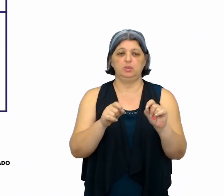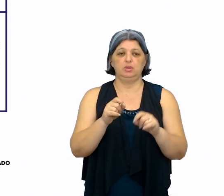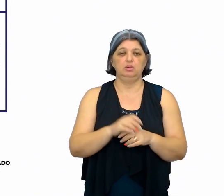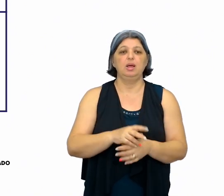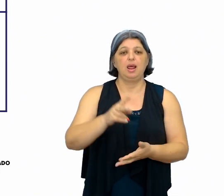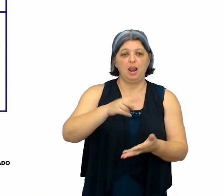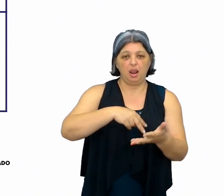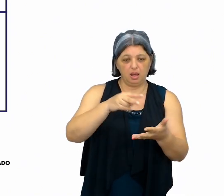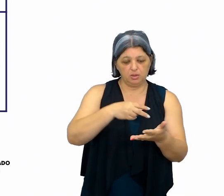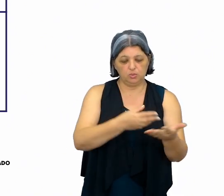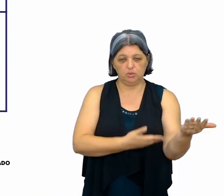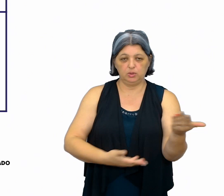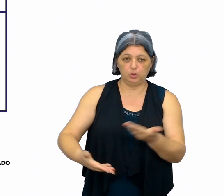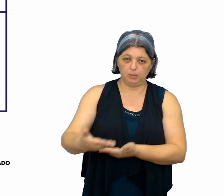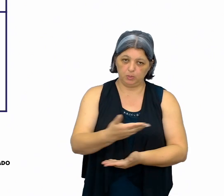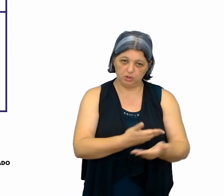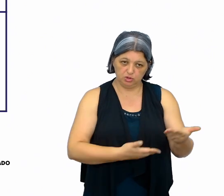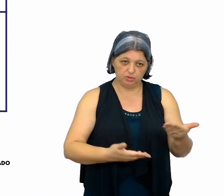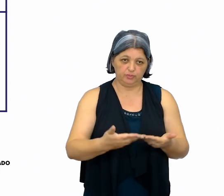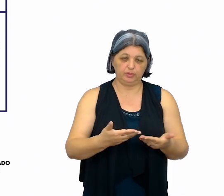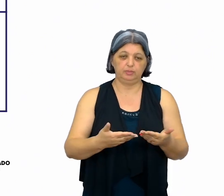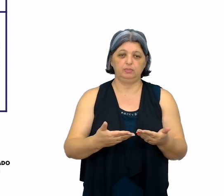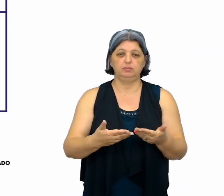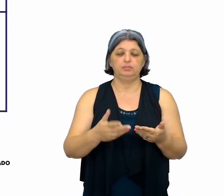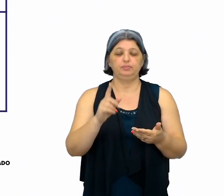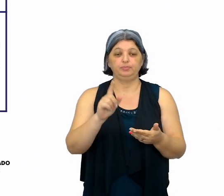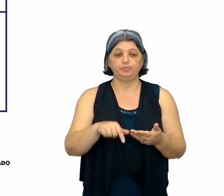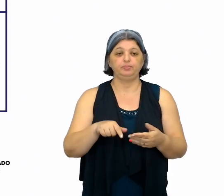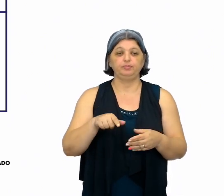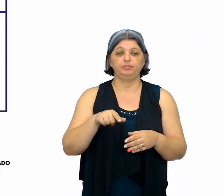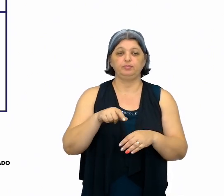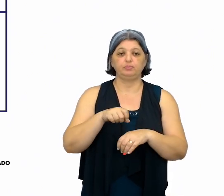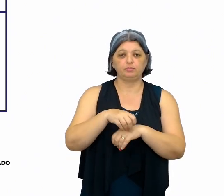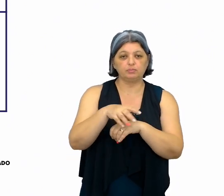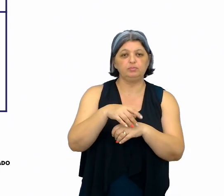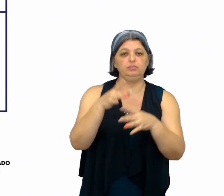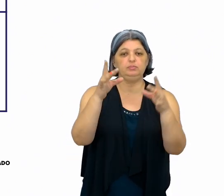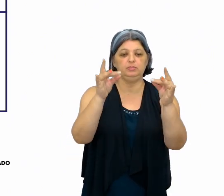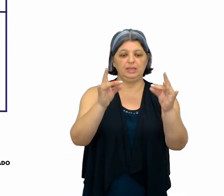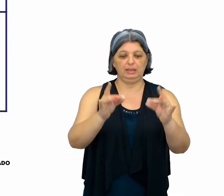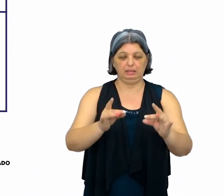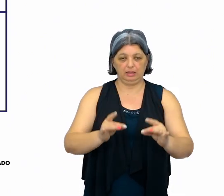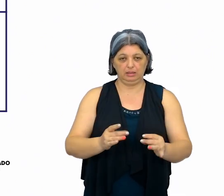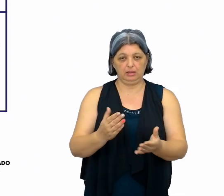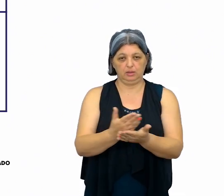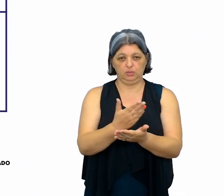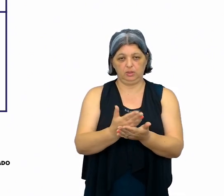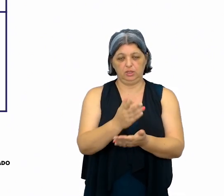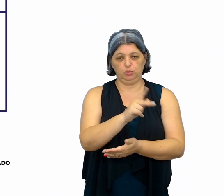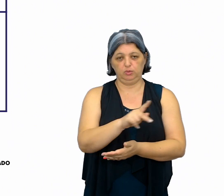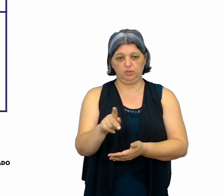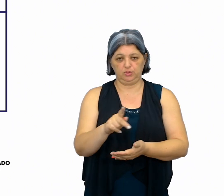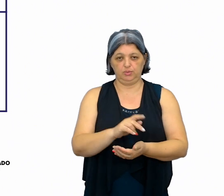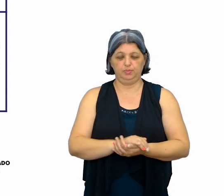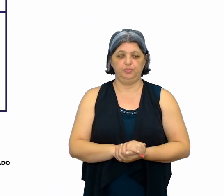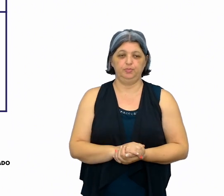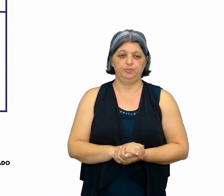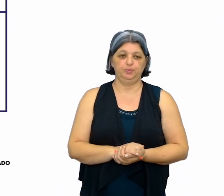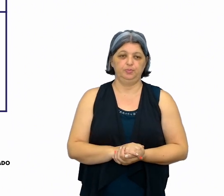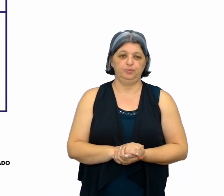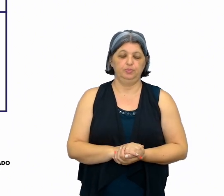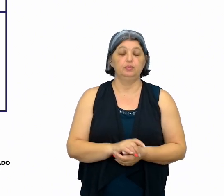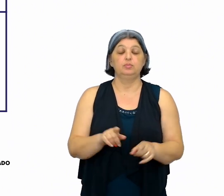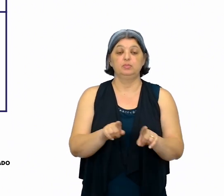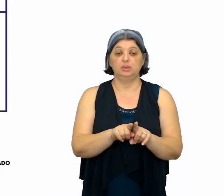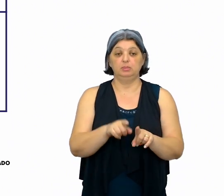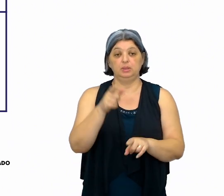leitura colaborativa, que é orientada em detalhes no caderno do professor. Também é interessante